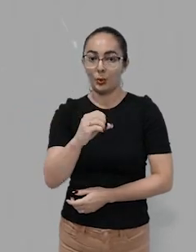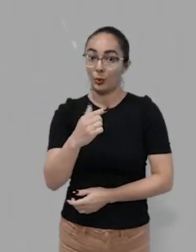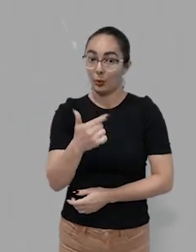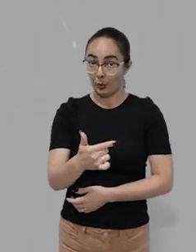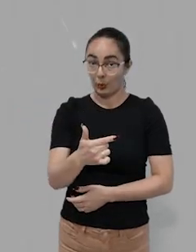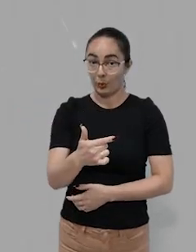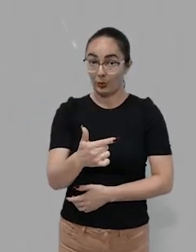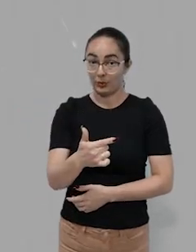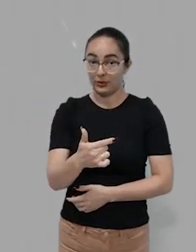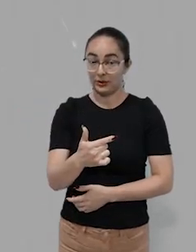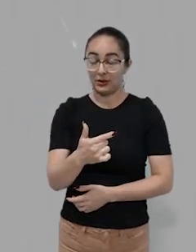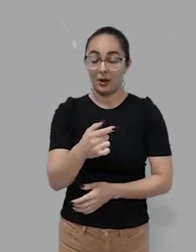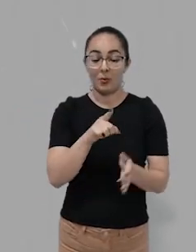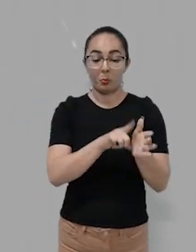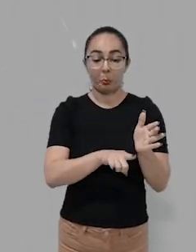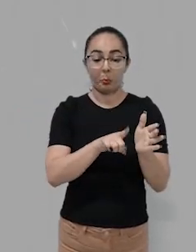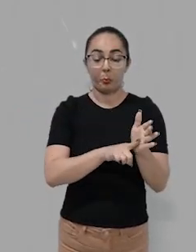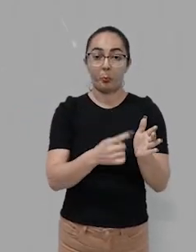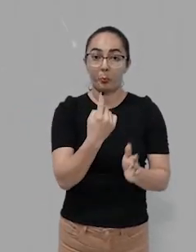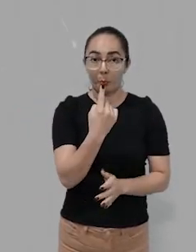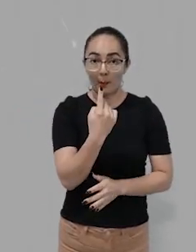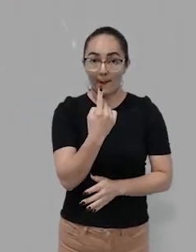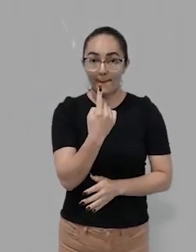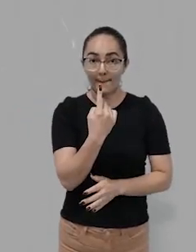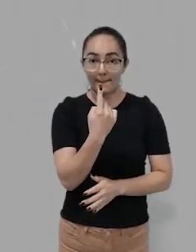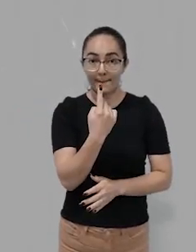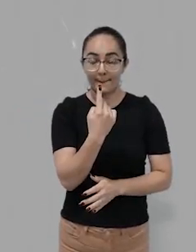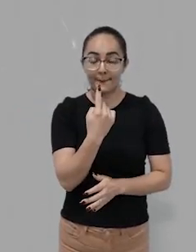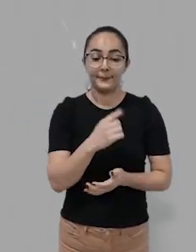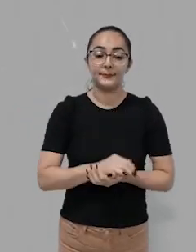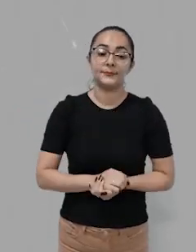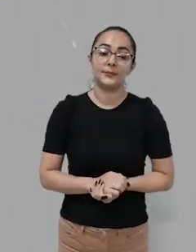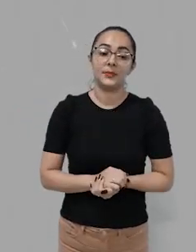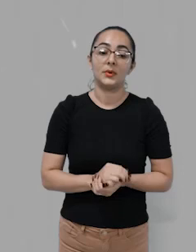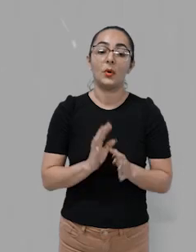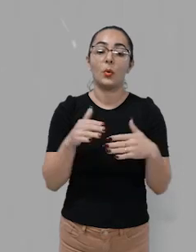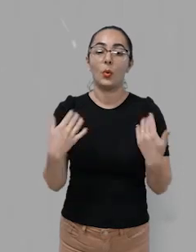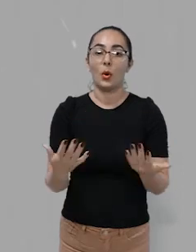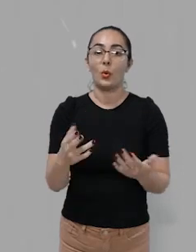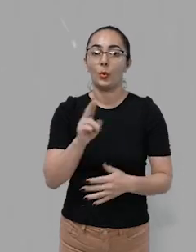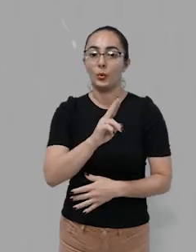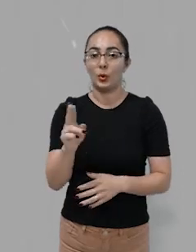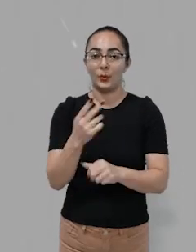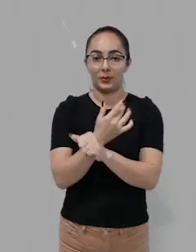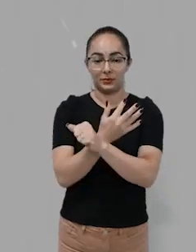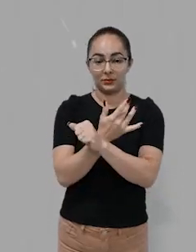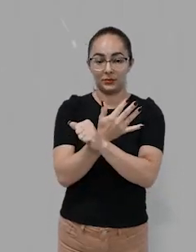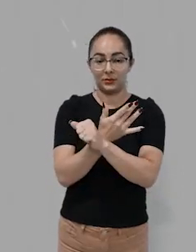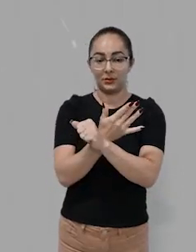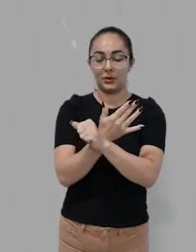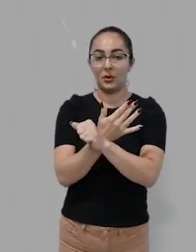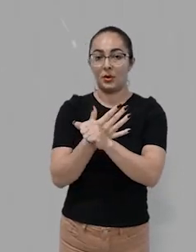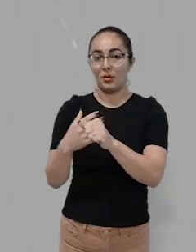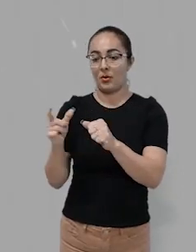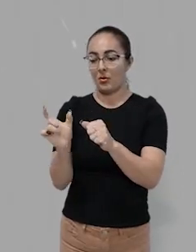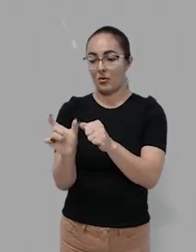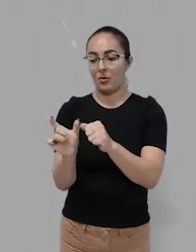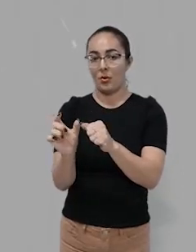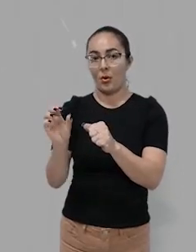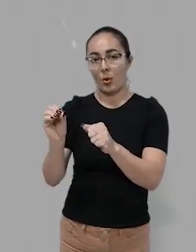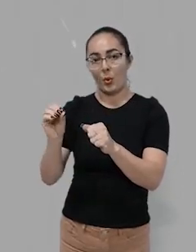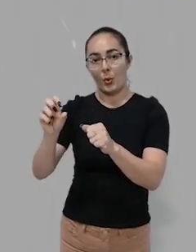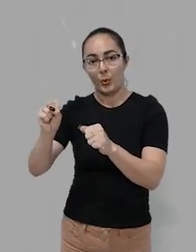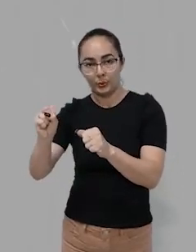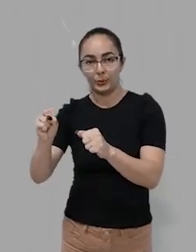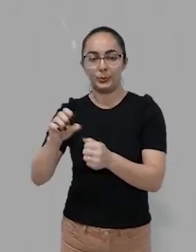HNO2, turma, ele tem um oxigênio a menos. Então, qual vai ser o nome dele? Ácido nitroso. Ok? Para